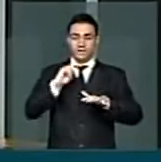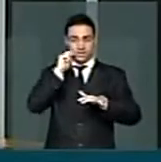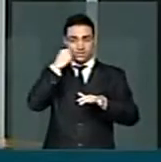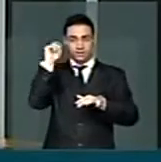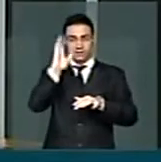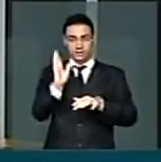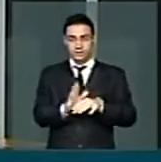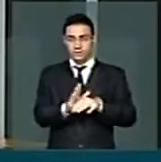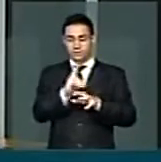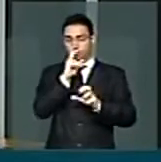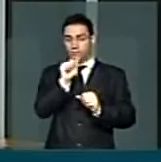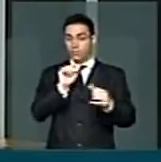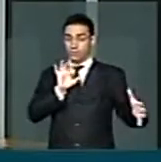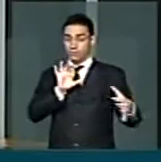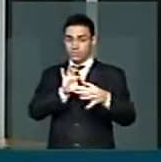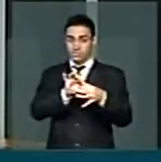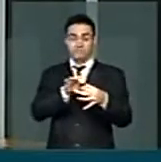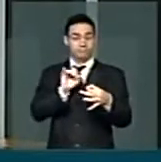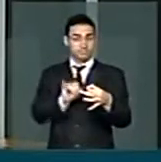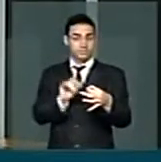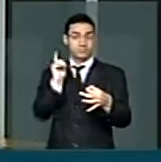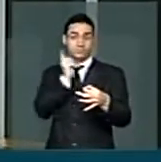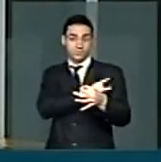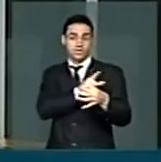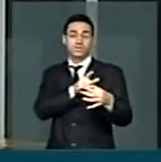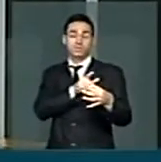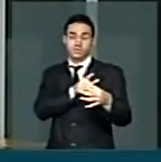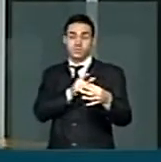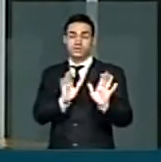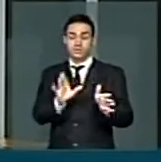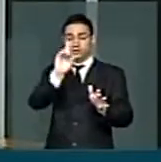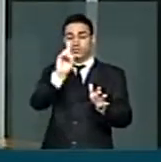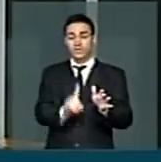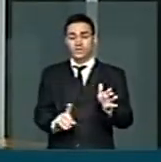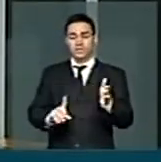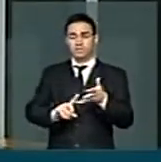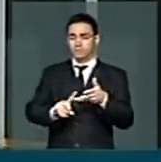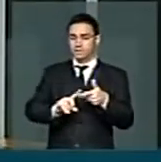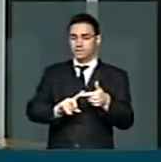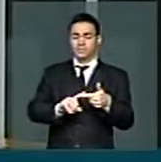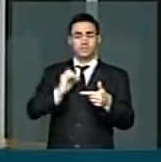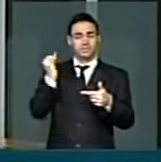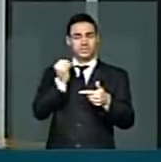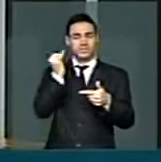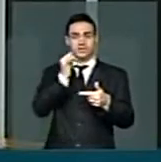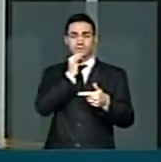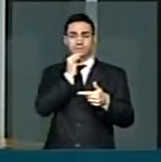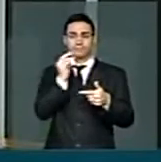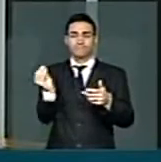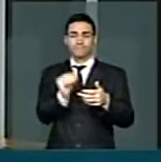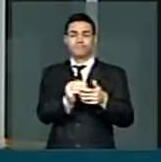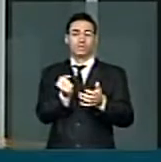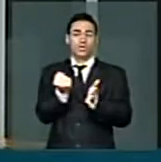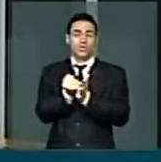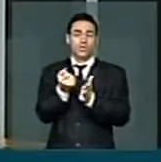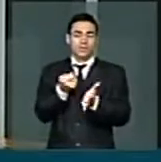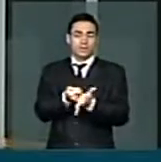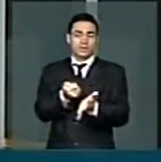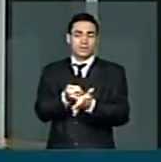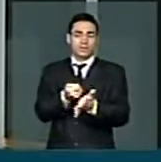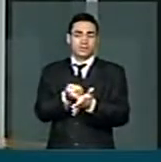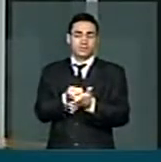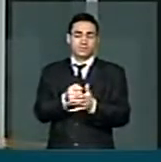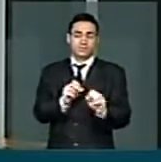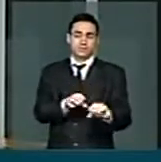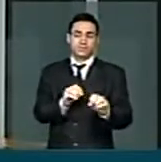Por força dessa união, conquistaram-se direitos importantes, como a obrigatoriedade do ensino de história